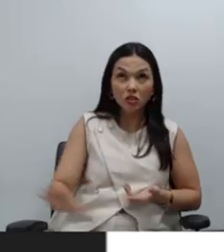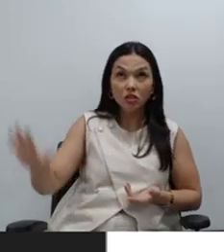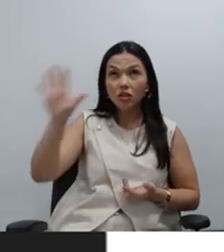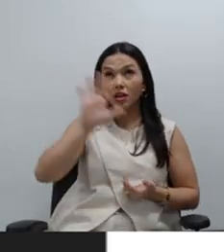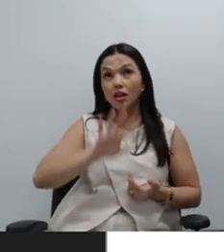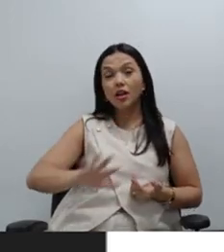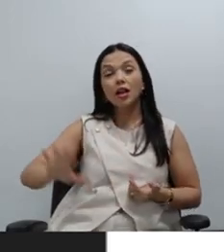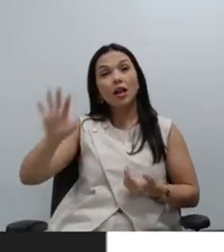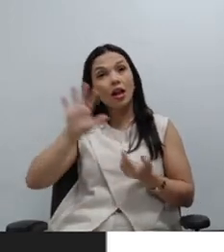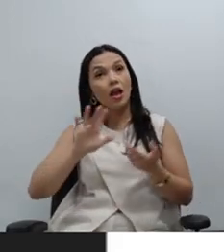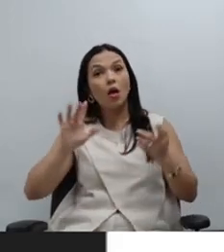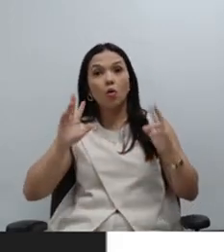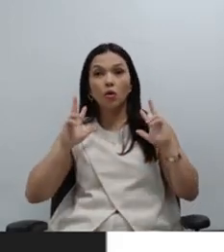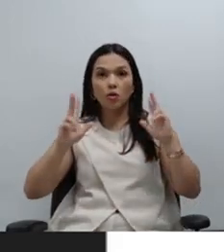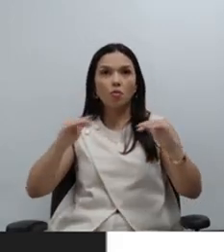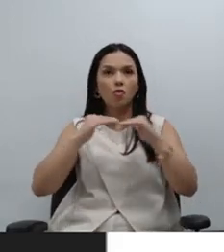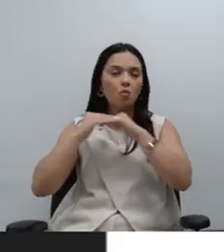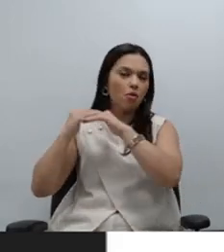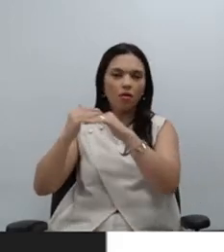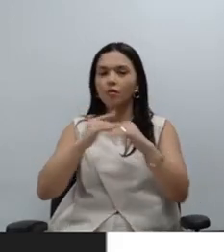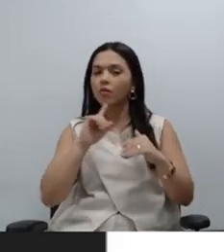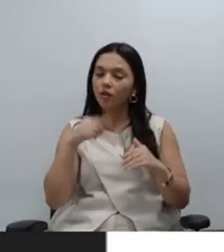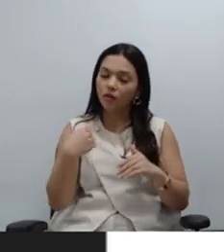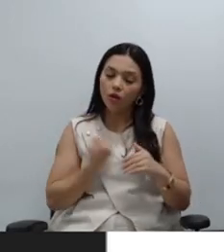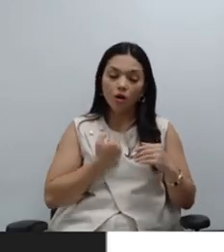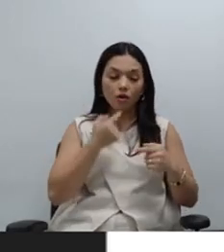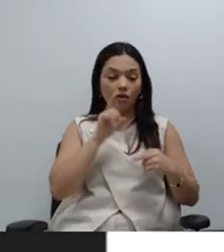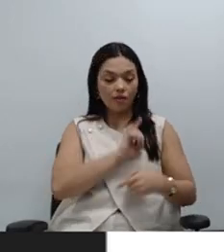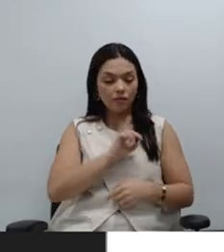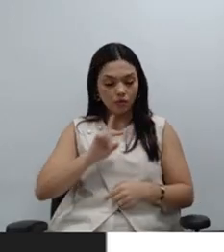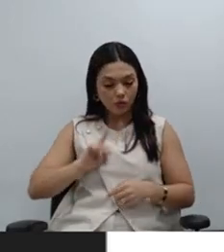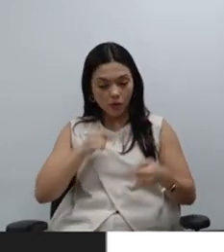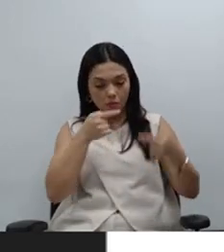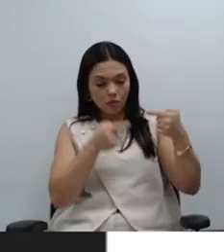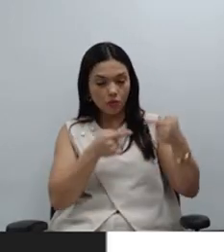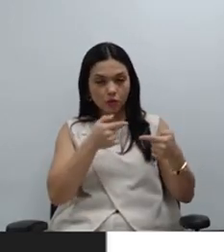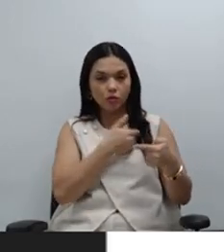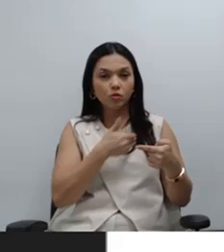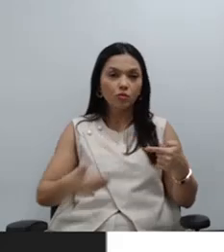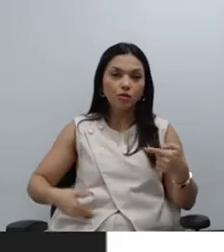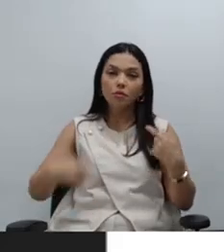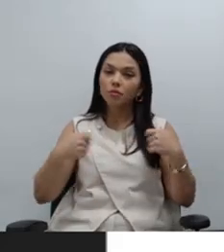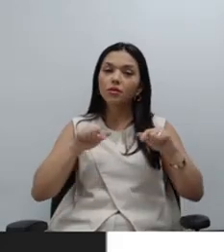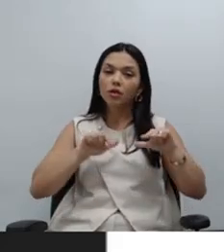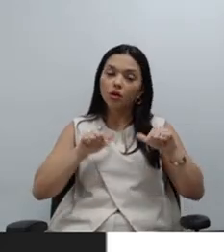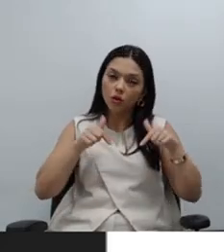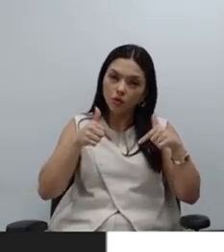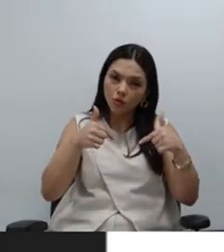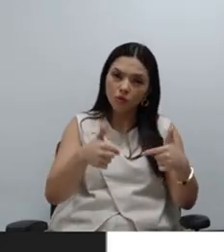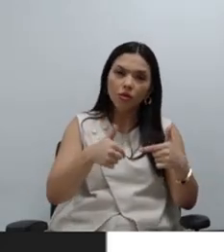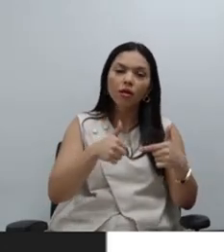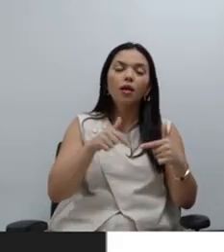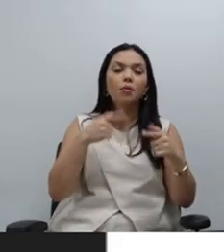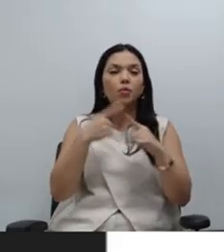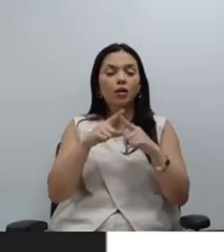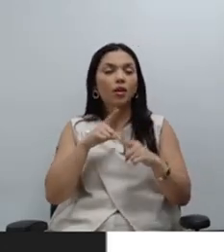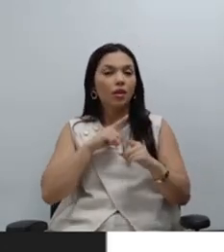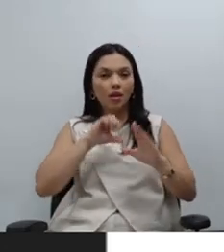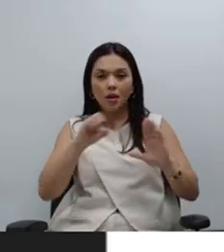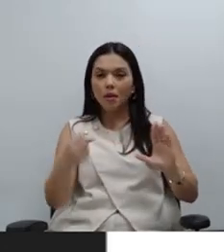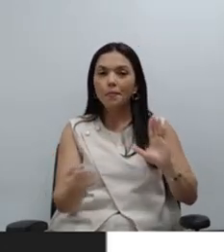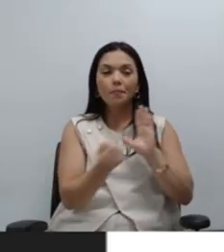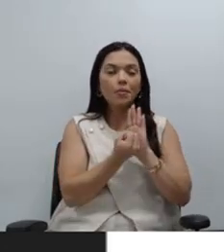pública, a Defensoria consiga lutar cada vez mais contra as desigualdades, considerando os marcadores sociais,